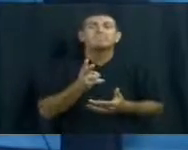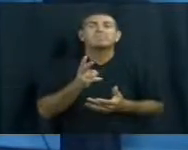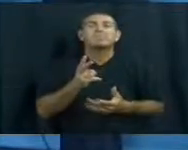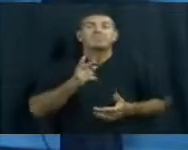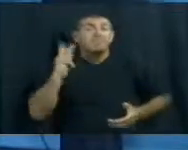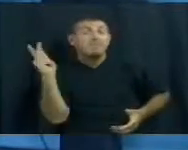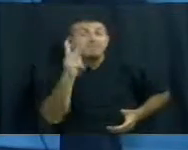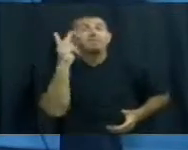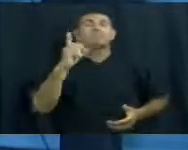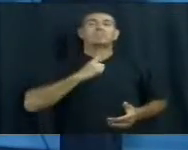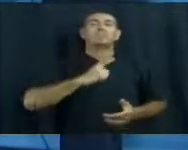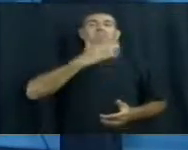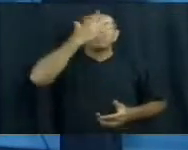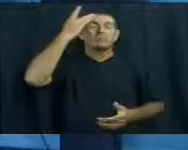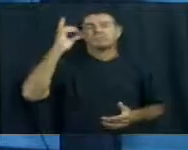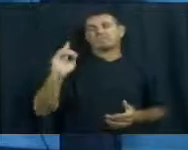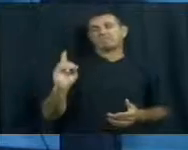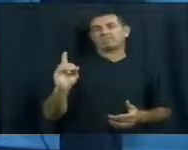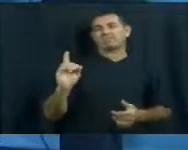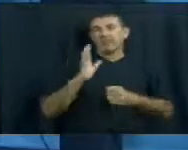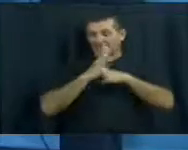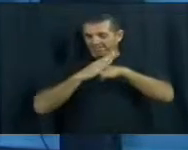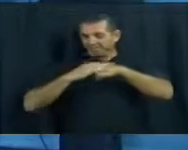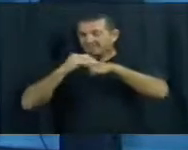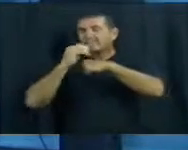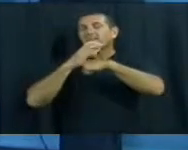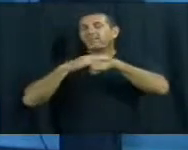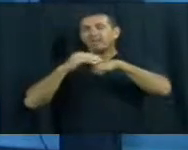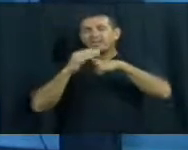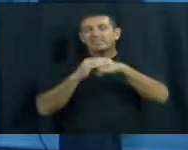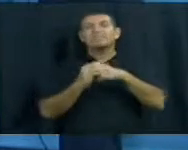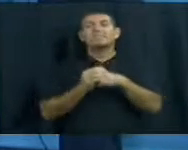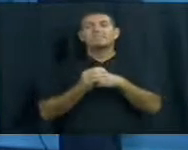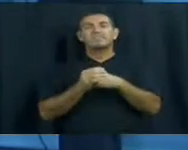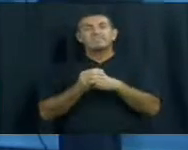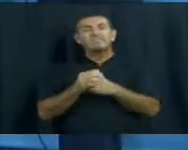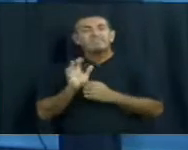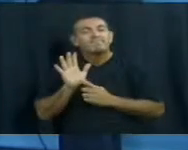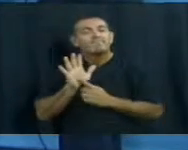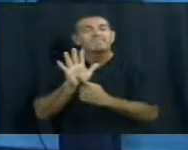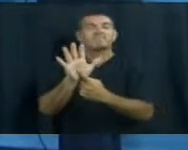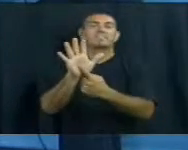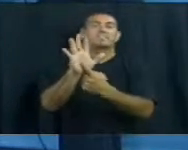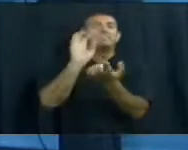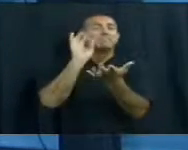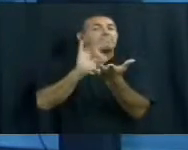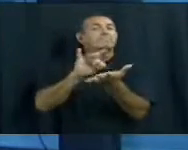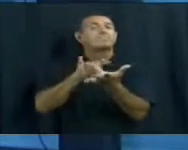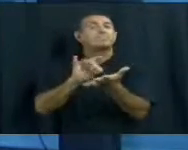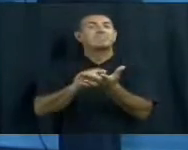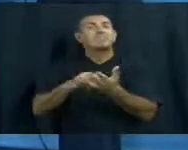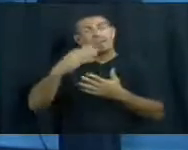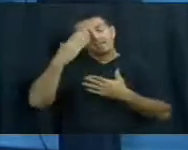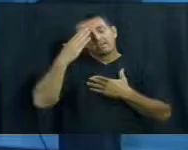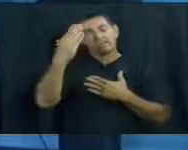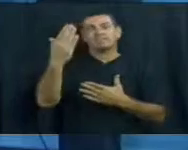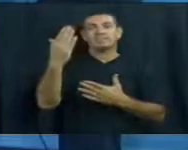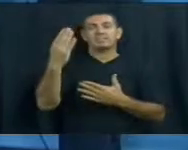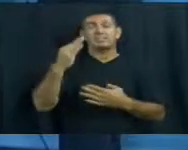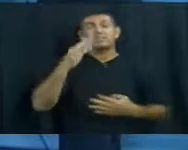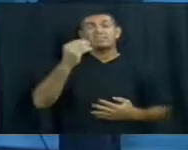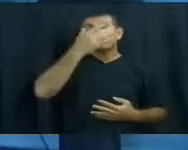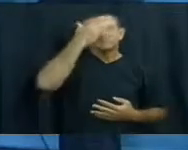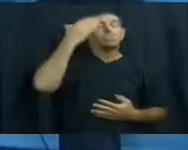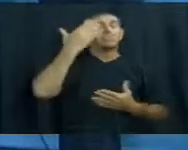e hoje eu vejo que o caminho está sendo percorrido com muita maestria. A minha gratidão a todos aqueles